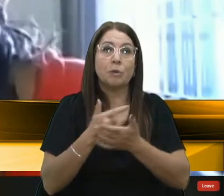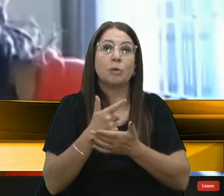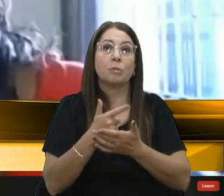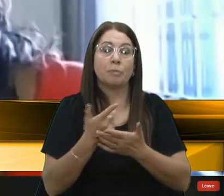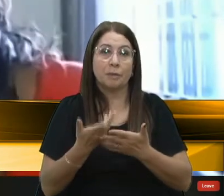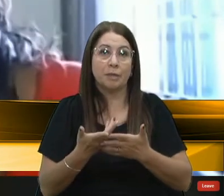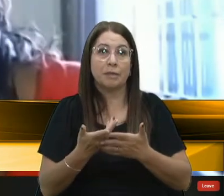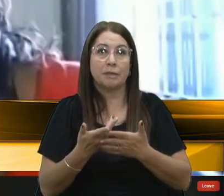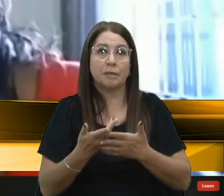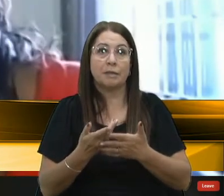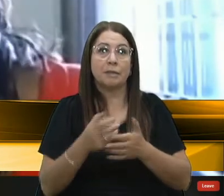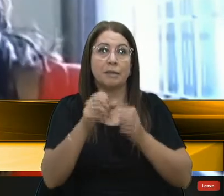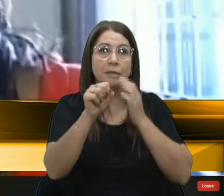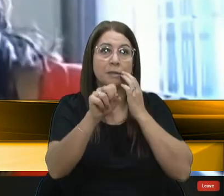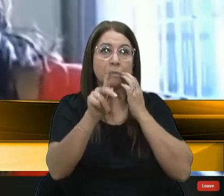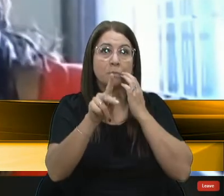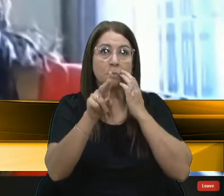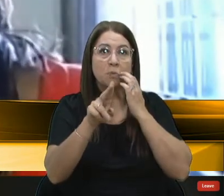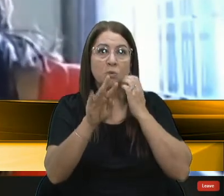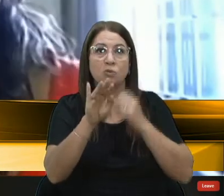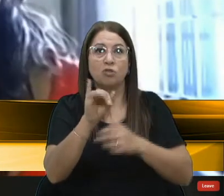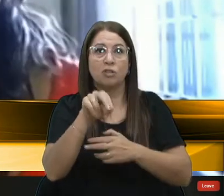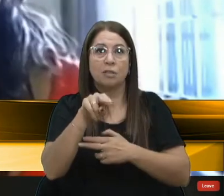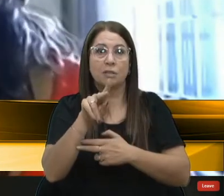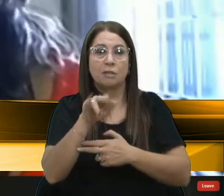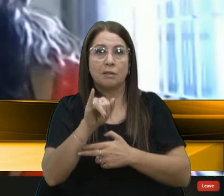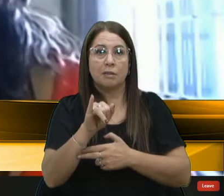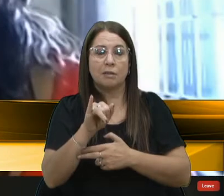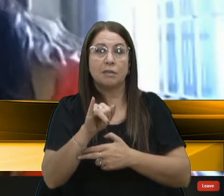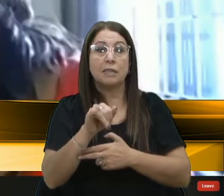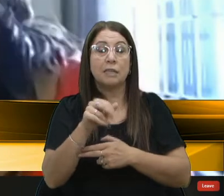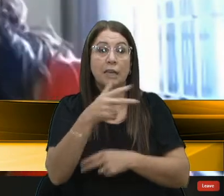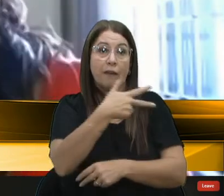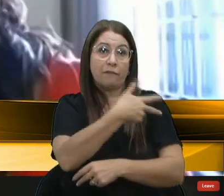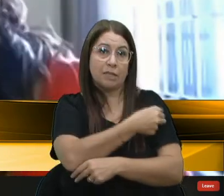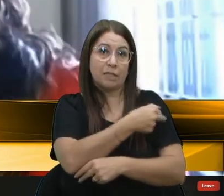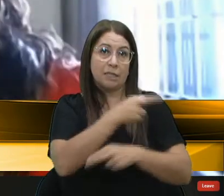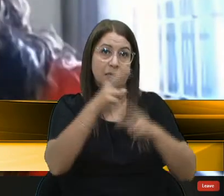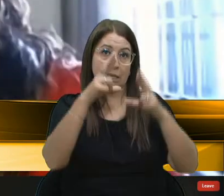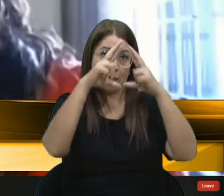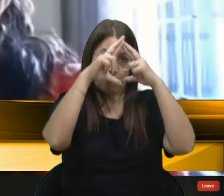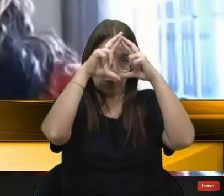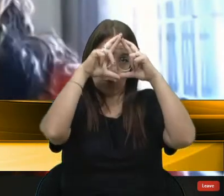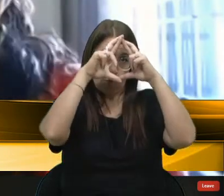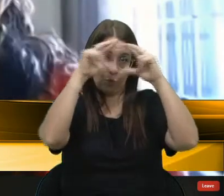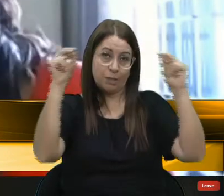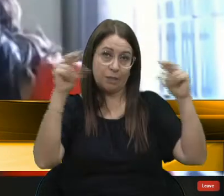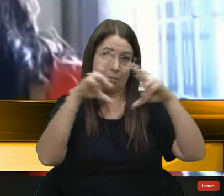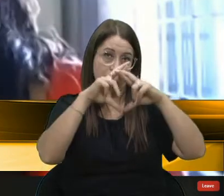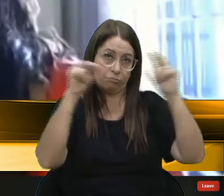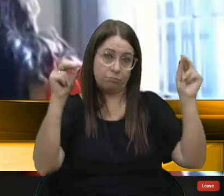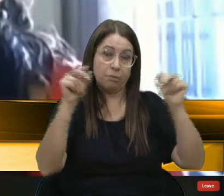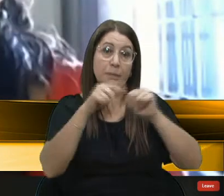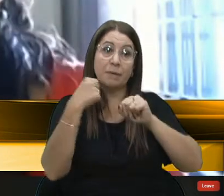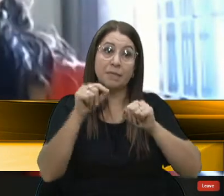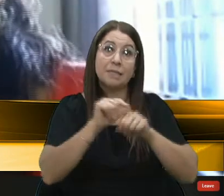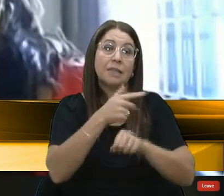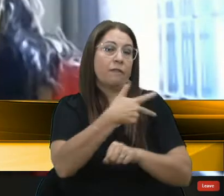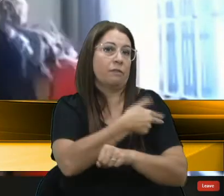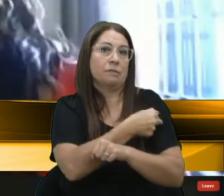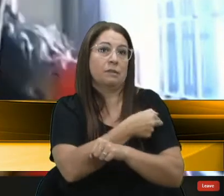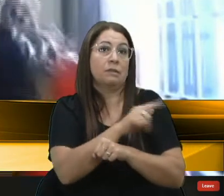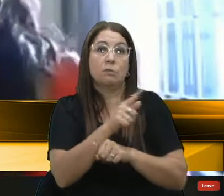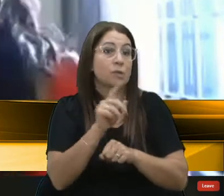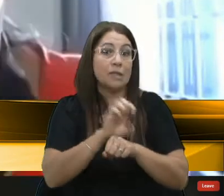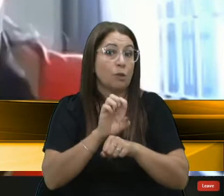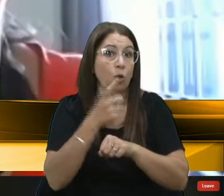né, a Sputnik, que é a vacina russa, porque, bom, a gente precisa, né, de vacina. O Estado não está dando conta,